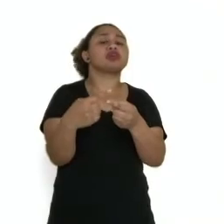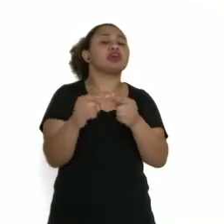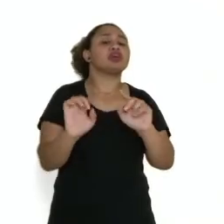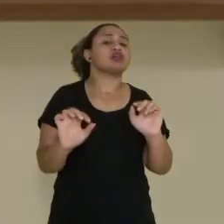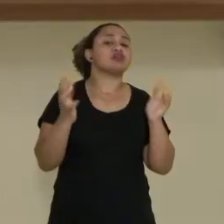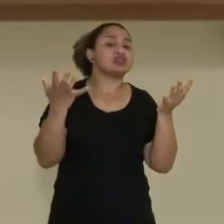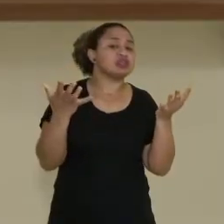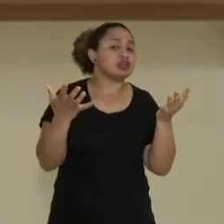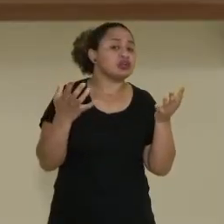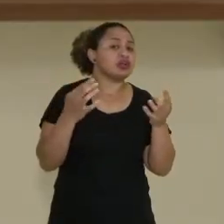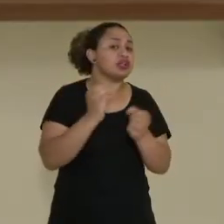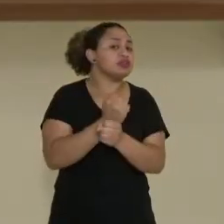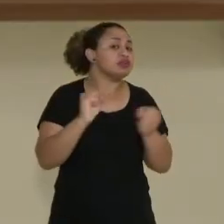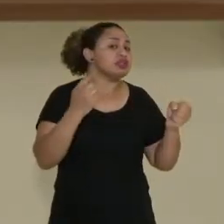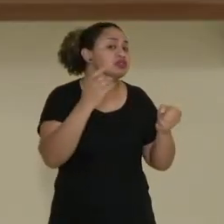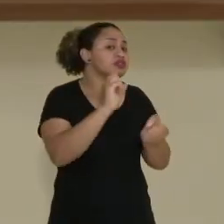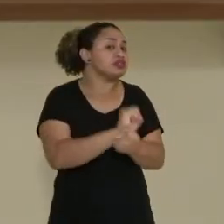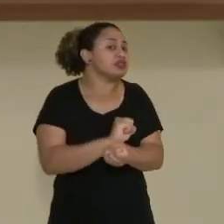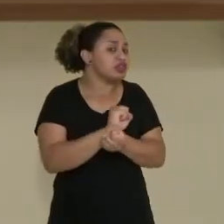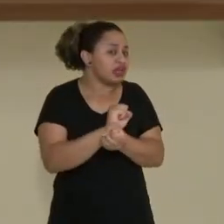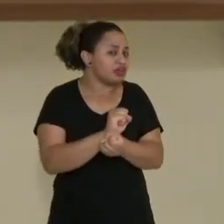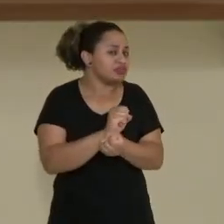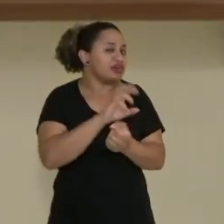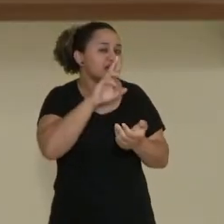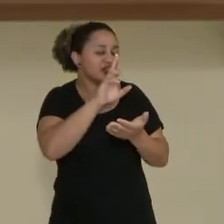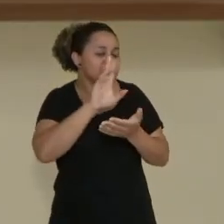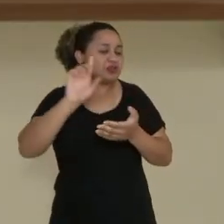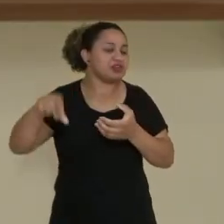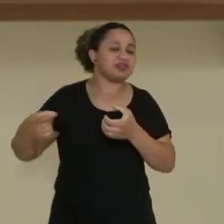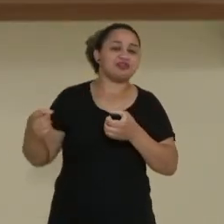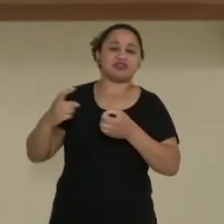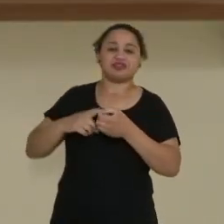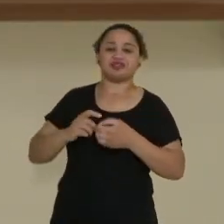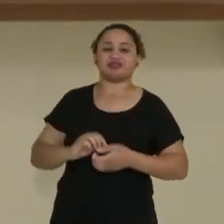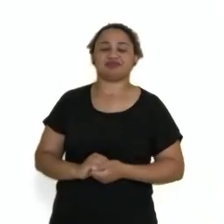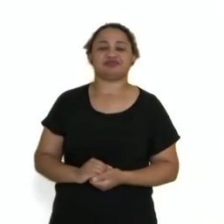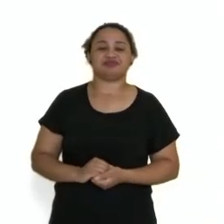Êxopo? Você consegue ver? Faz aí, que eu te aguardo aqui.